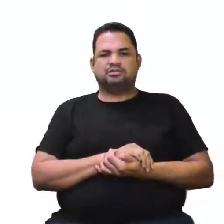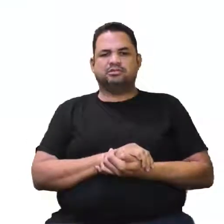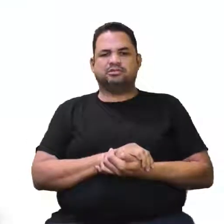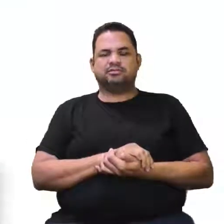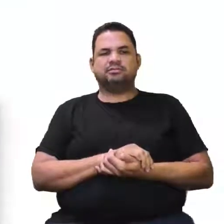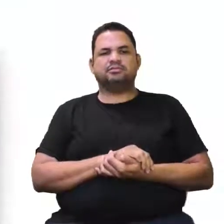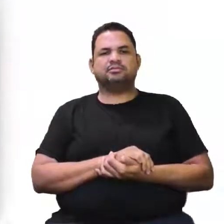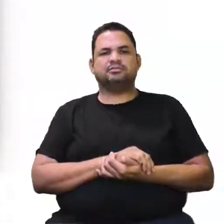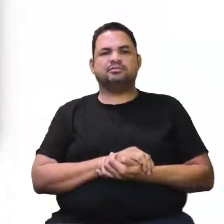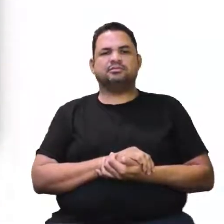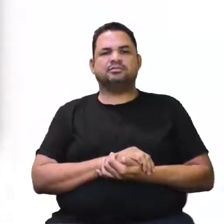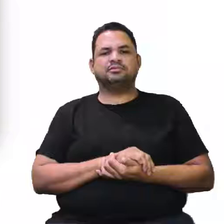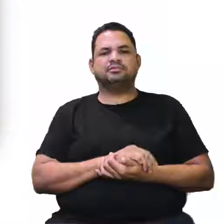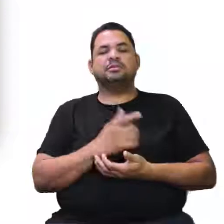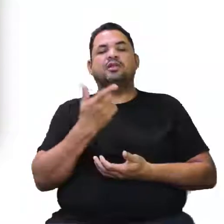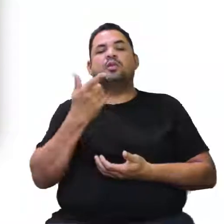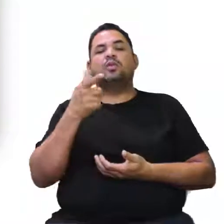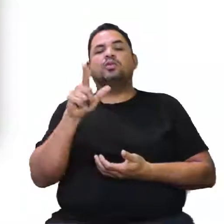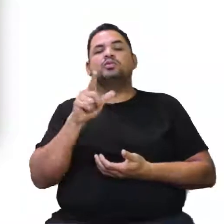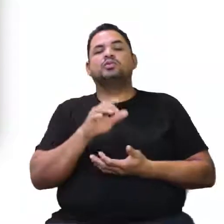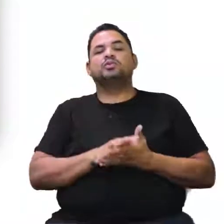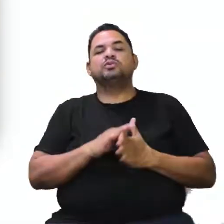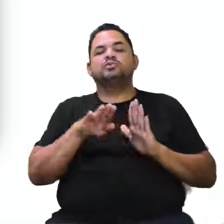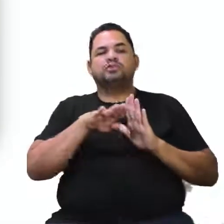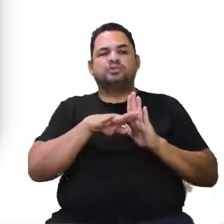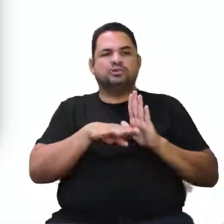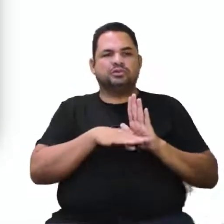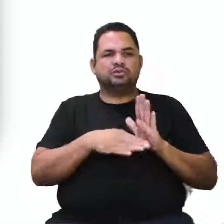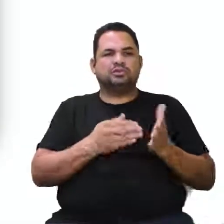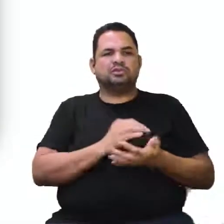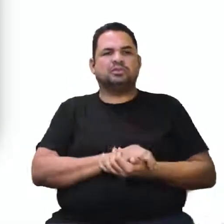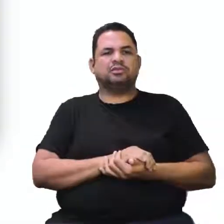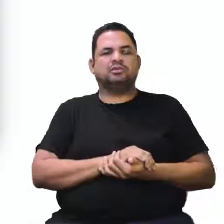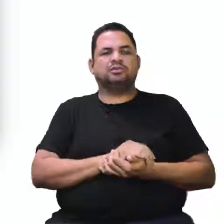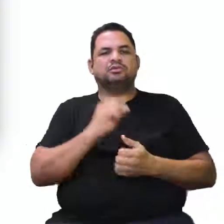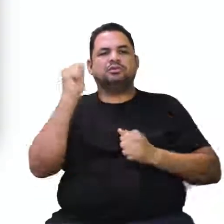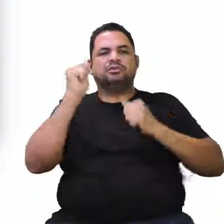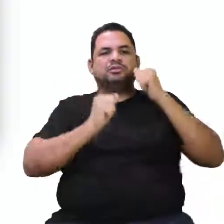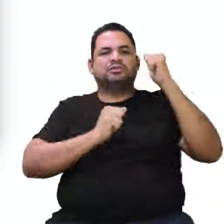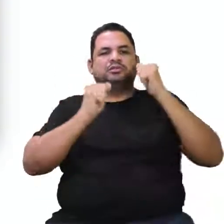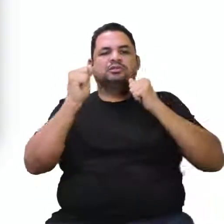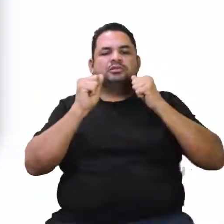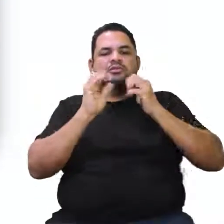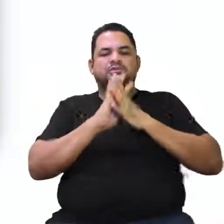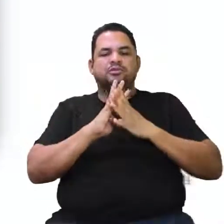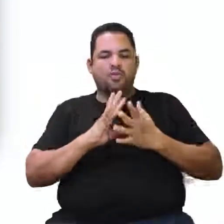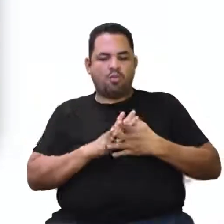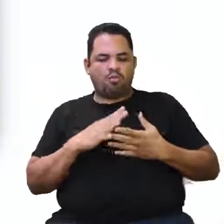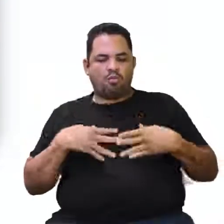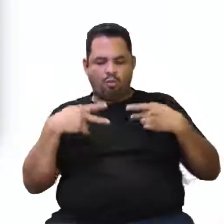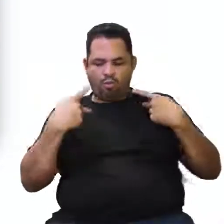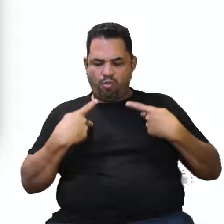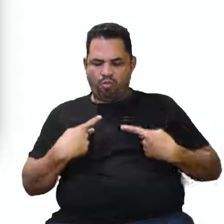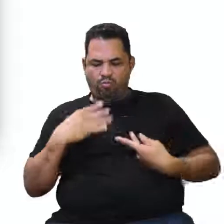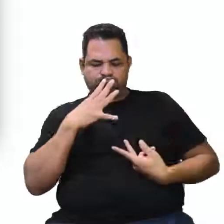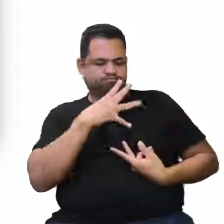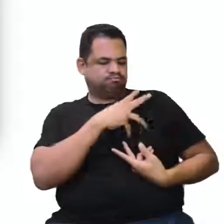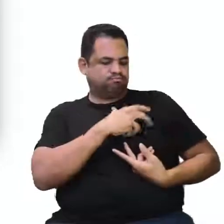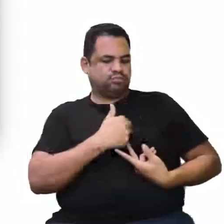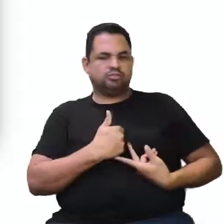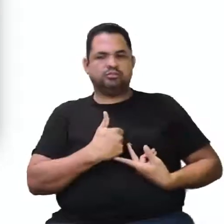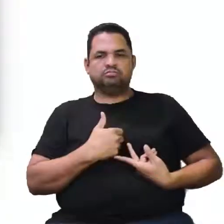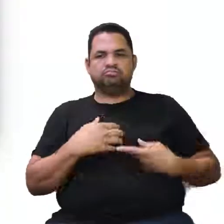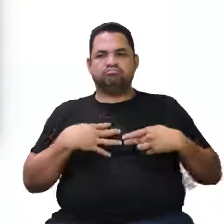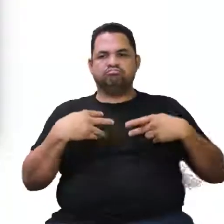aí nós entramos numa outra subtemática, que é o quê? A indústria do culto ao corpo